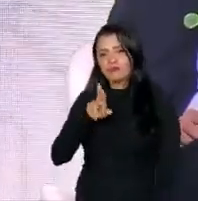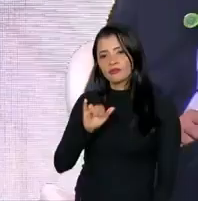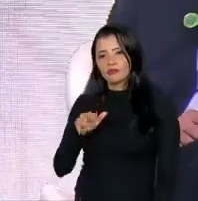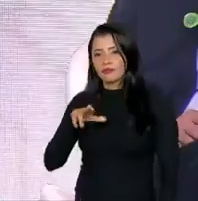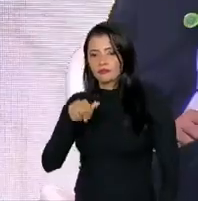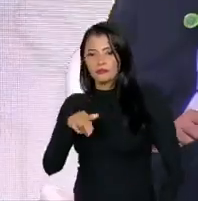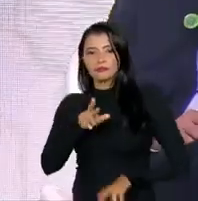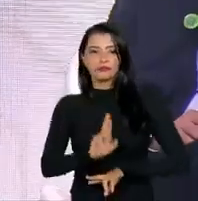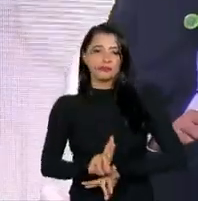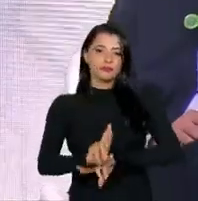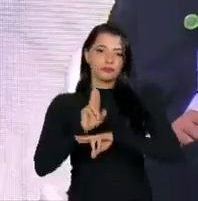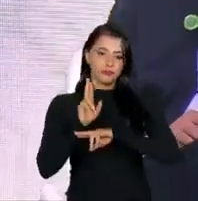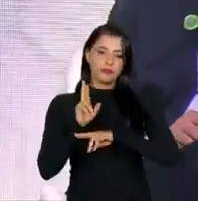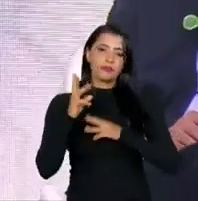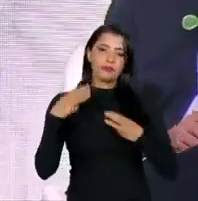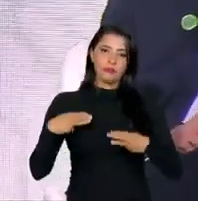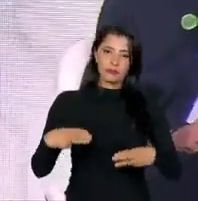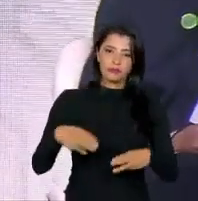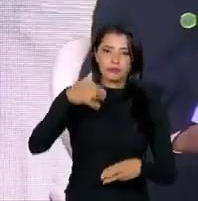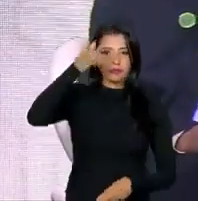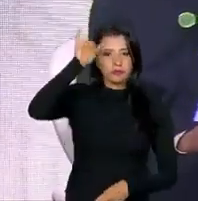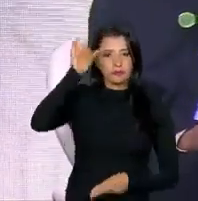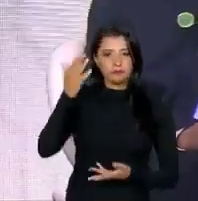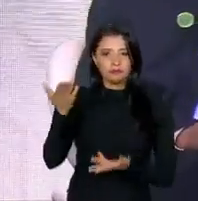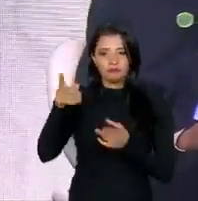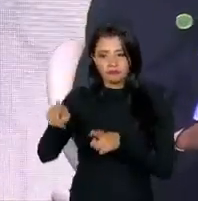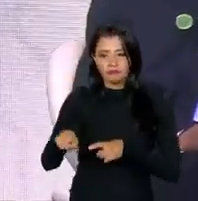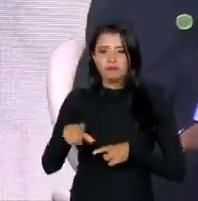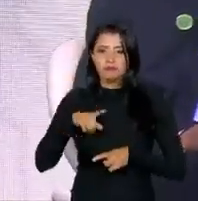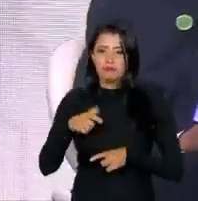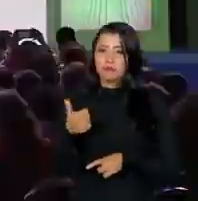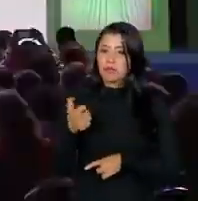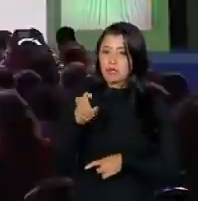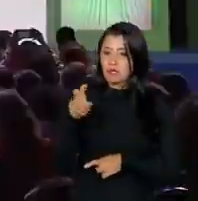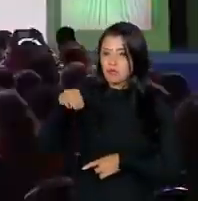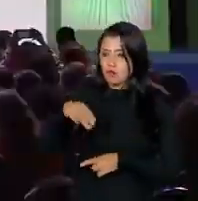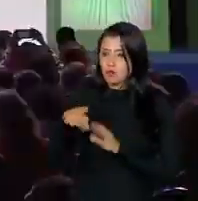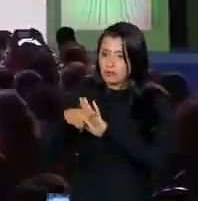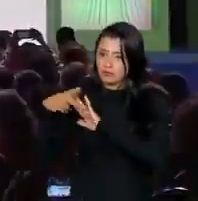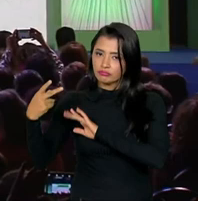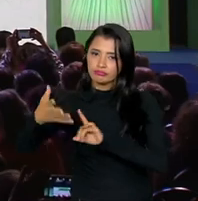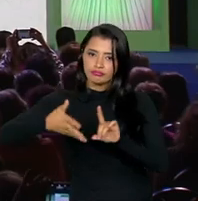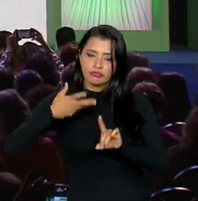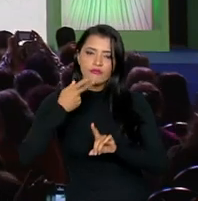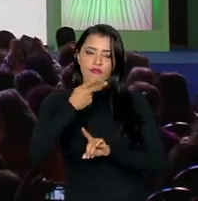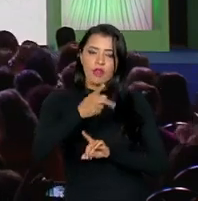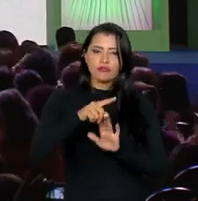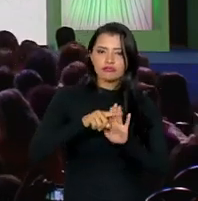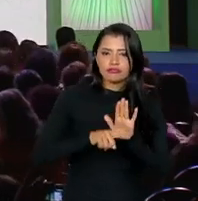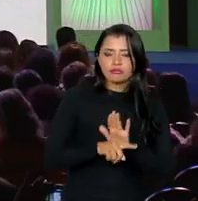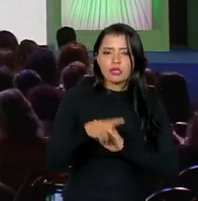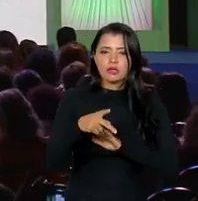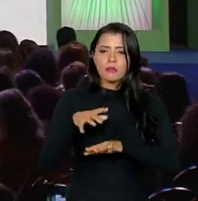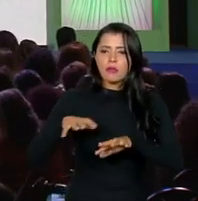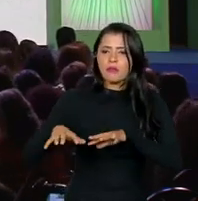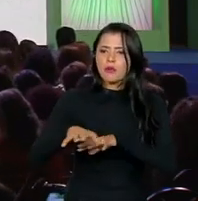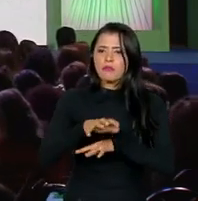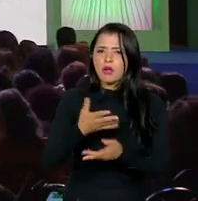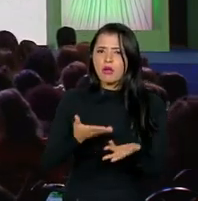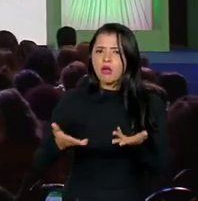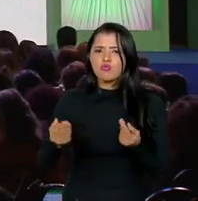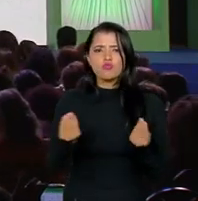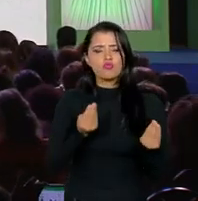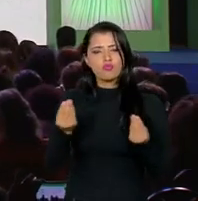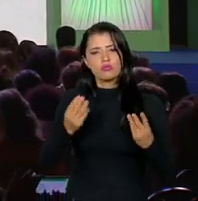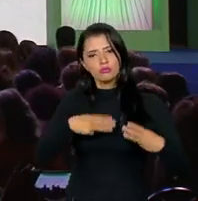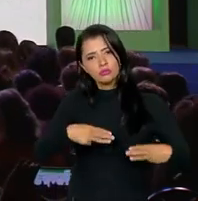representando o Ministério da Fazenda. Vai ter 15 minutos da sua fala para falar da agenda intersetorial. Como